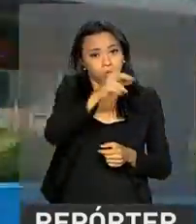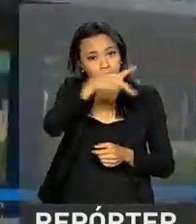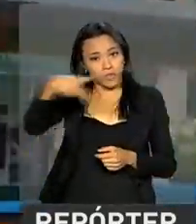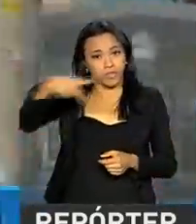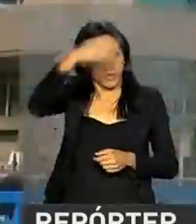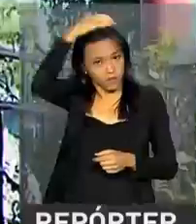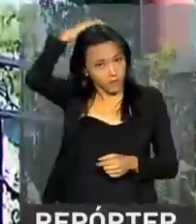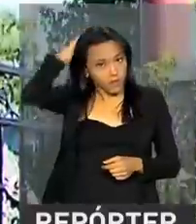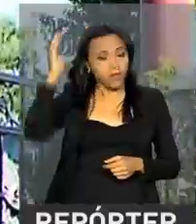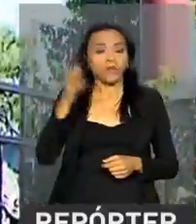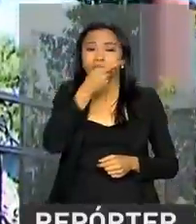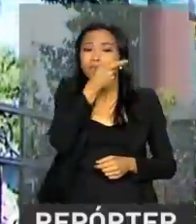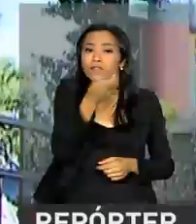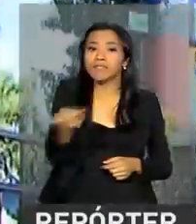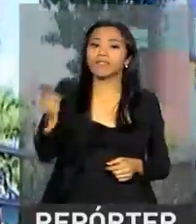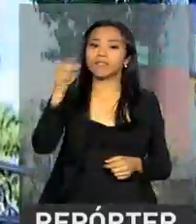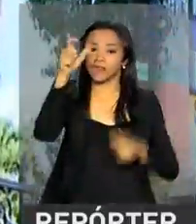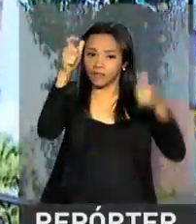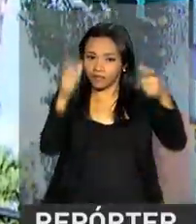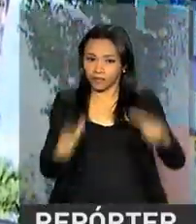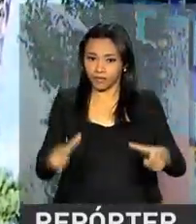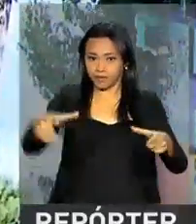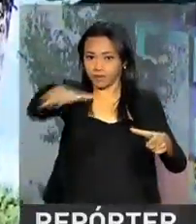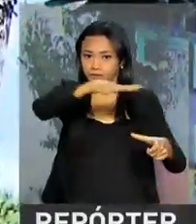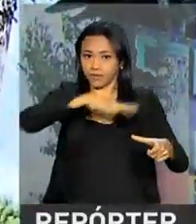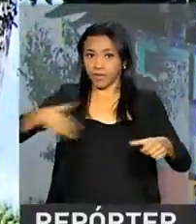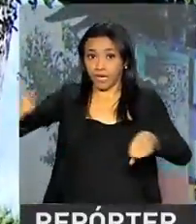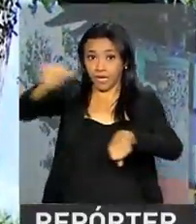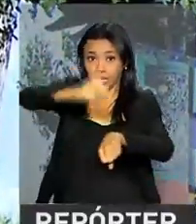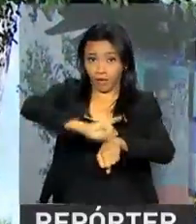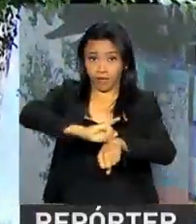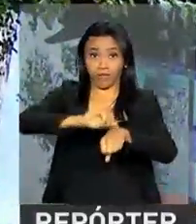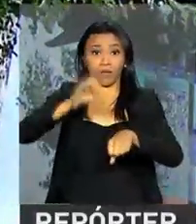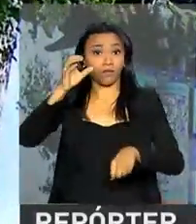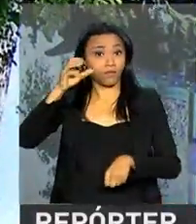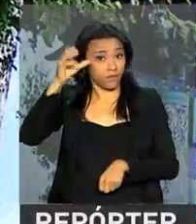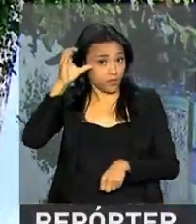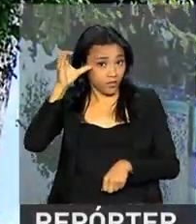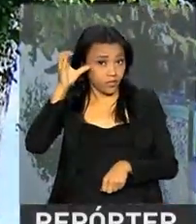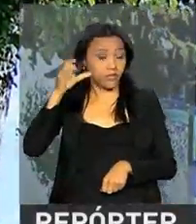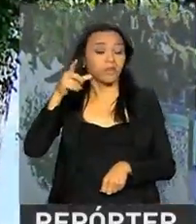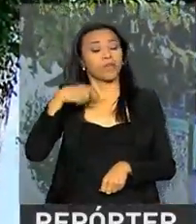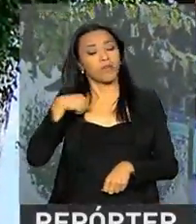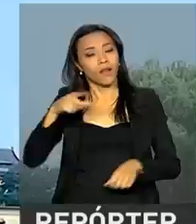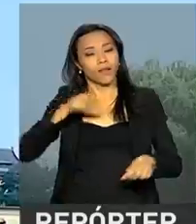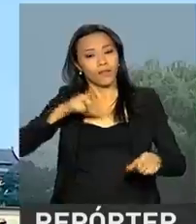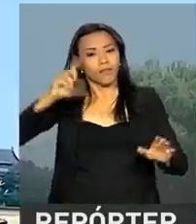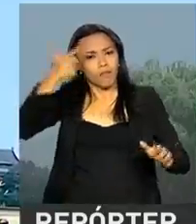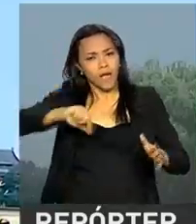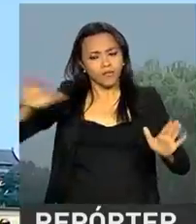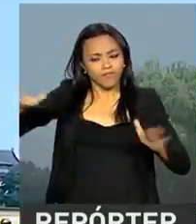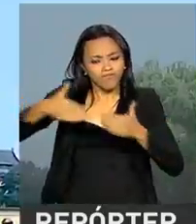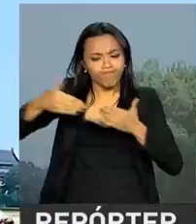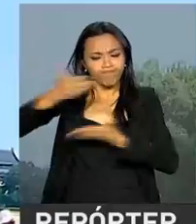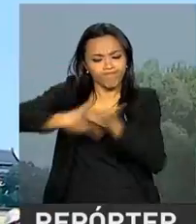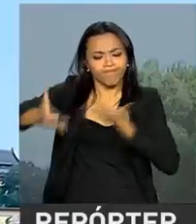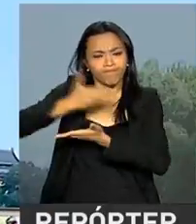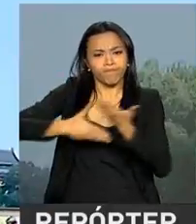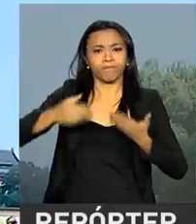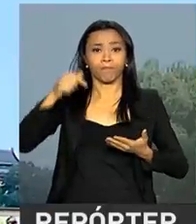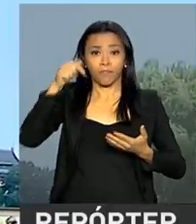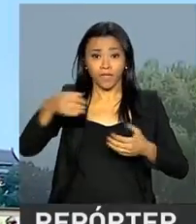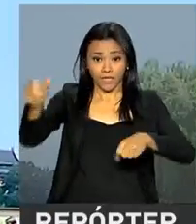semana uma visita de estado à capital da china para estreitar as relações em pequim o presidente